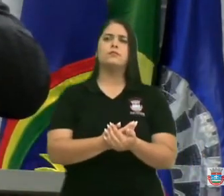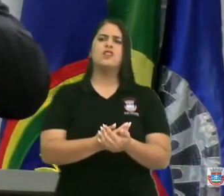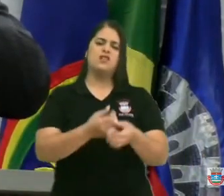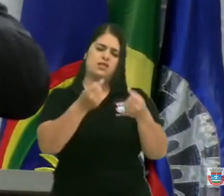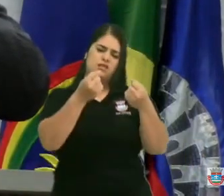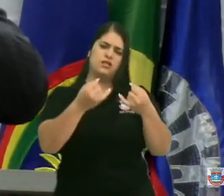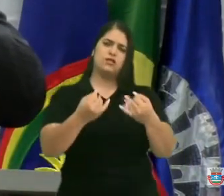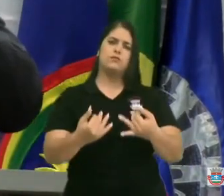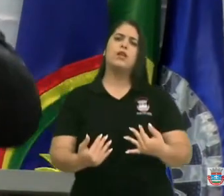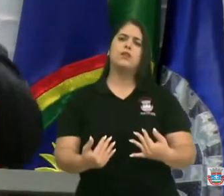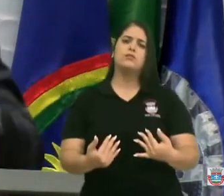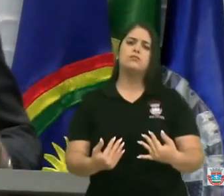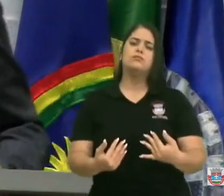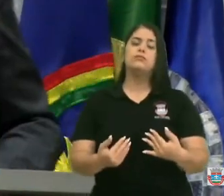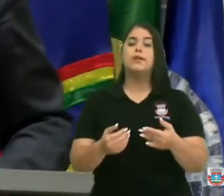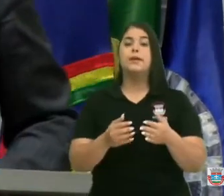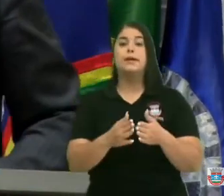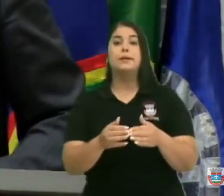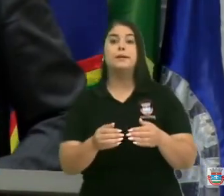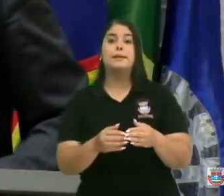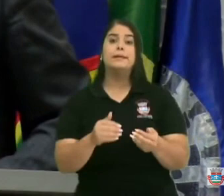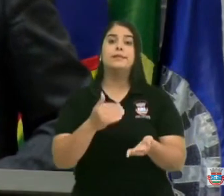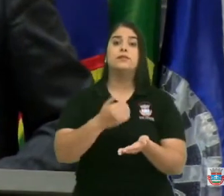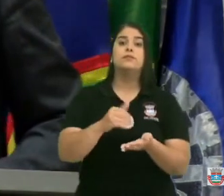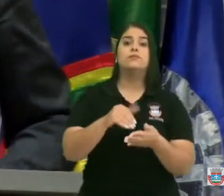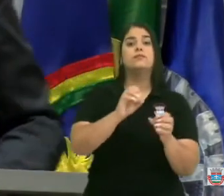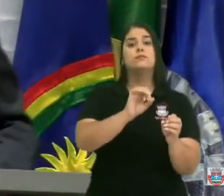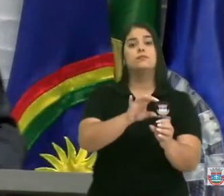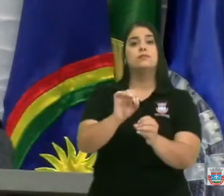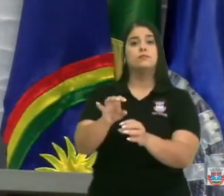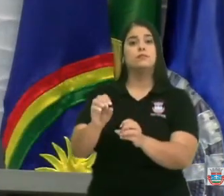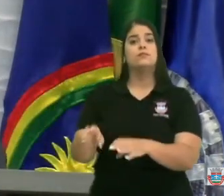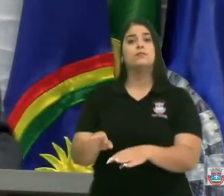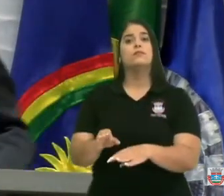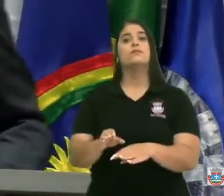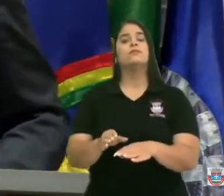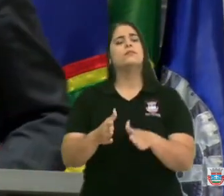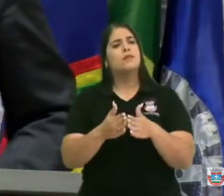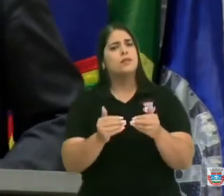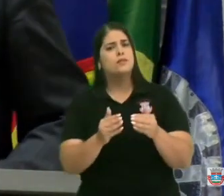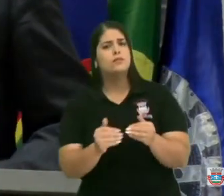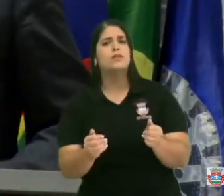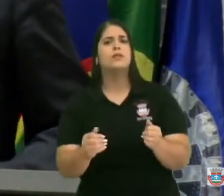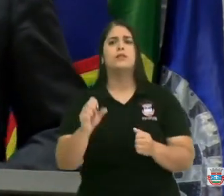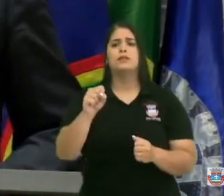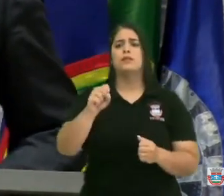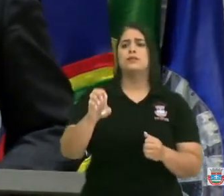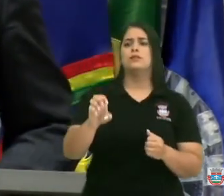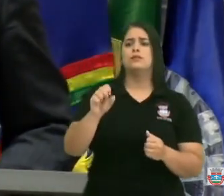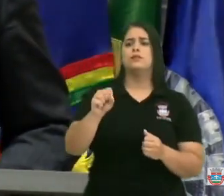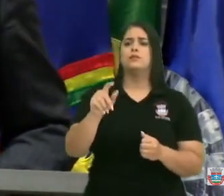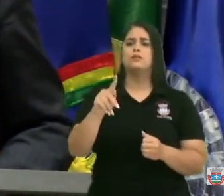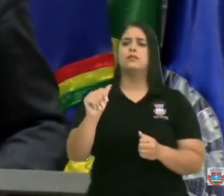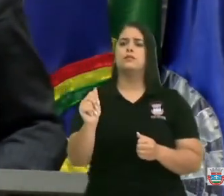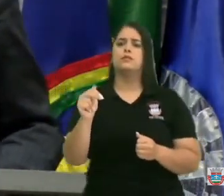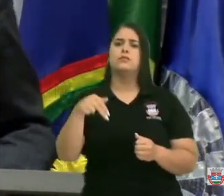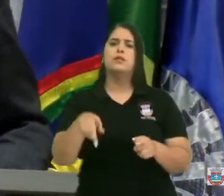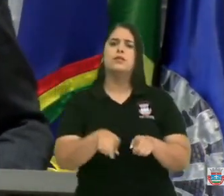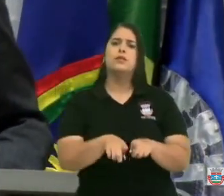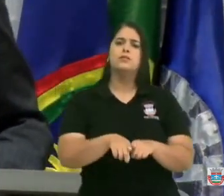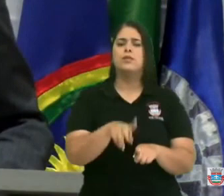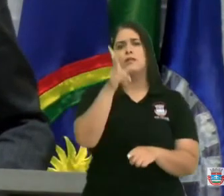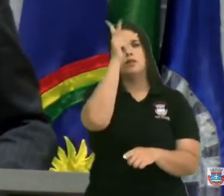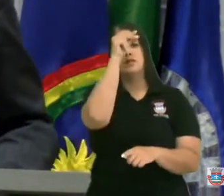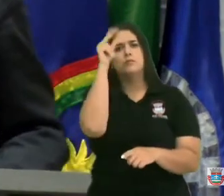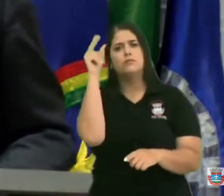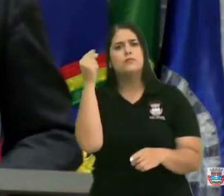vereador, eu peço à Secretaria de Educação, peço ao CESPAM e peço ao prefeito